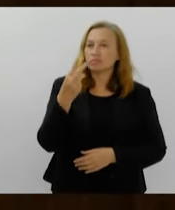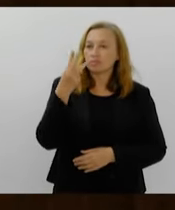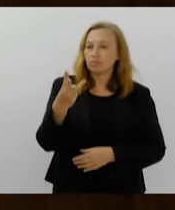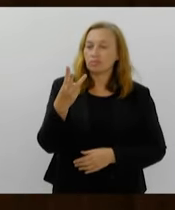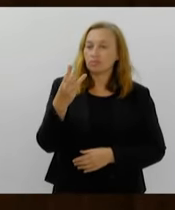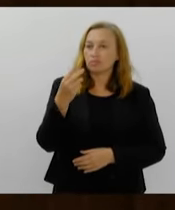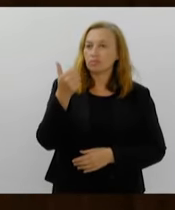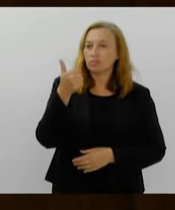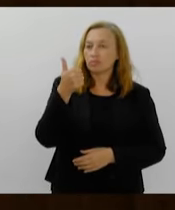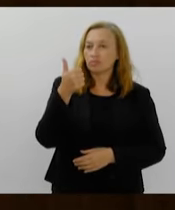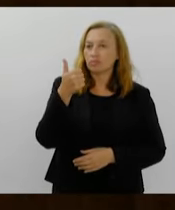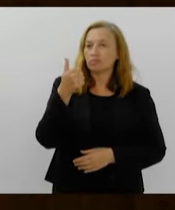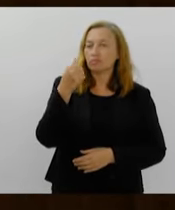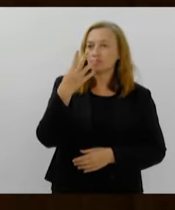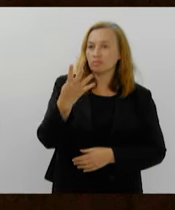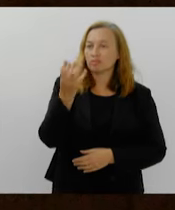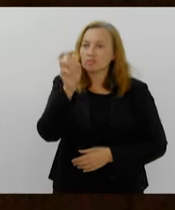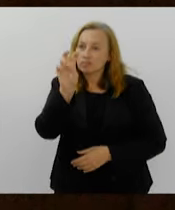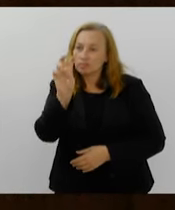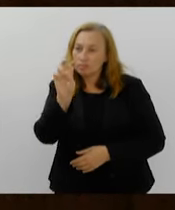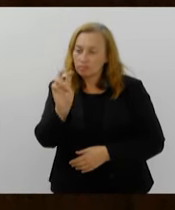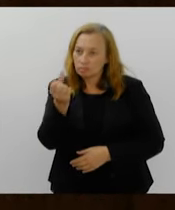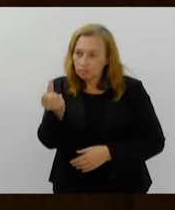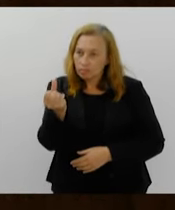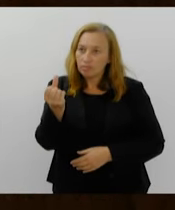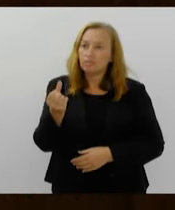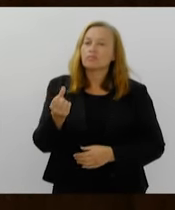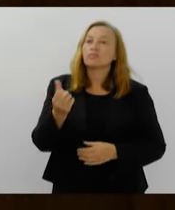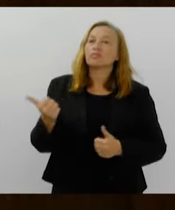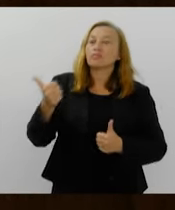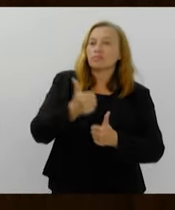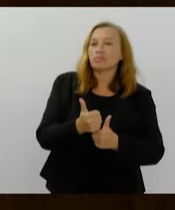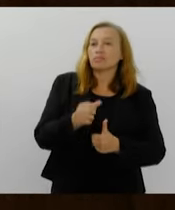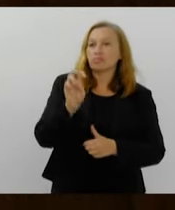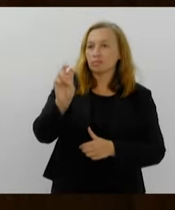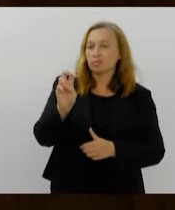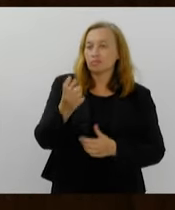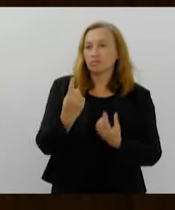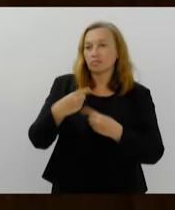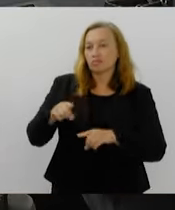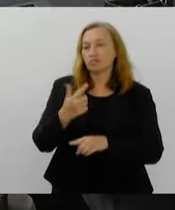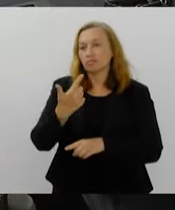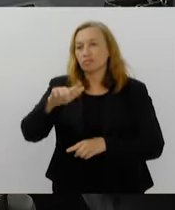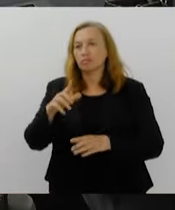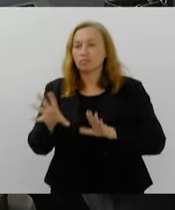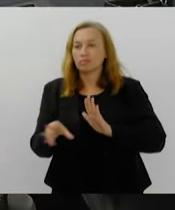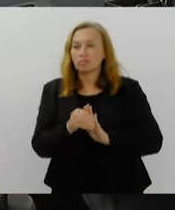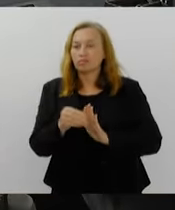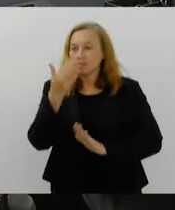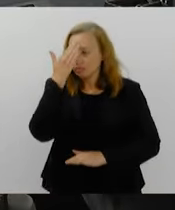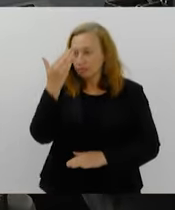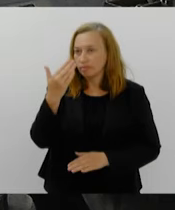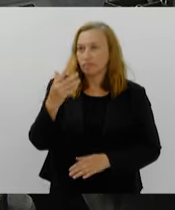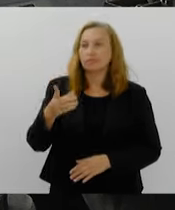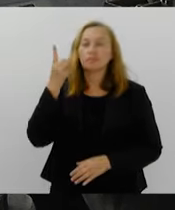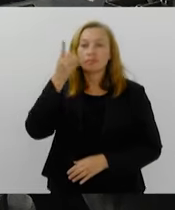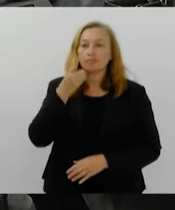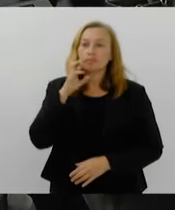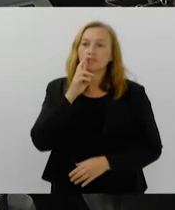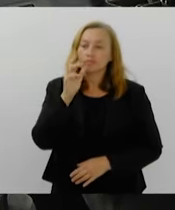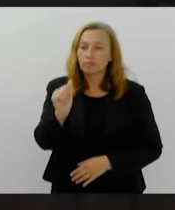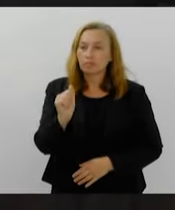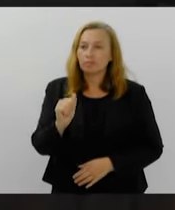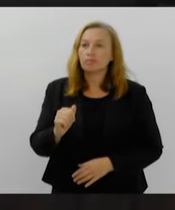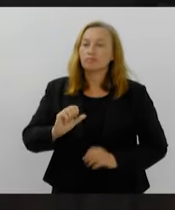6 favorável com subemenda a emenda número 5 contrário à demais emendas Muito obrigado amorinho pela comissão de defesa dos